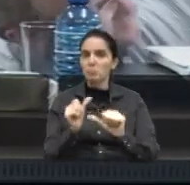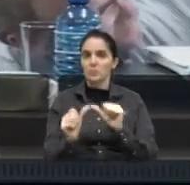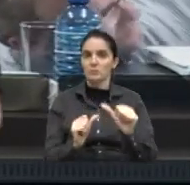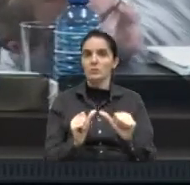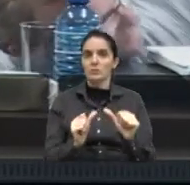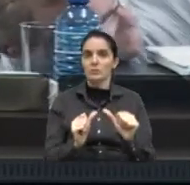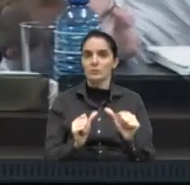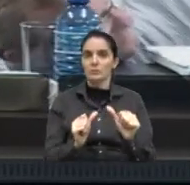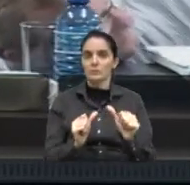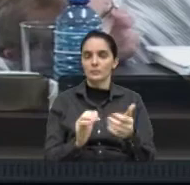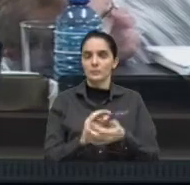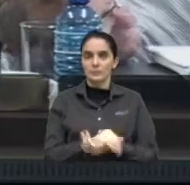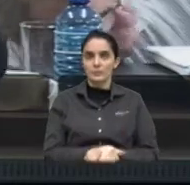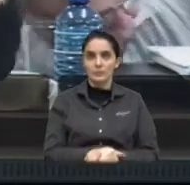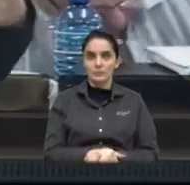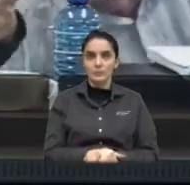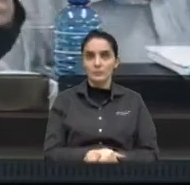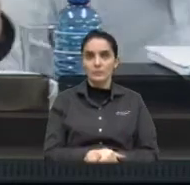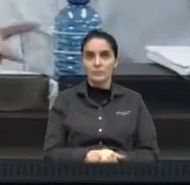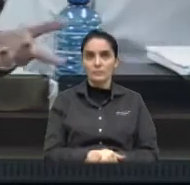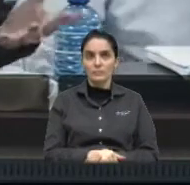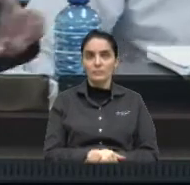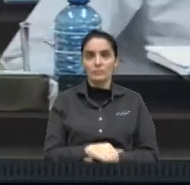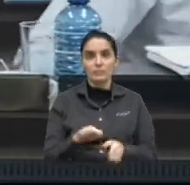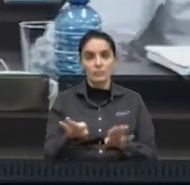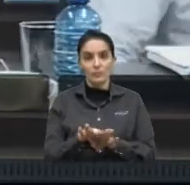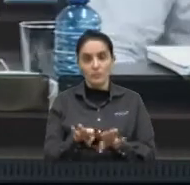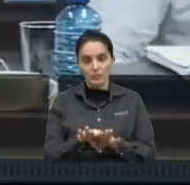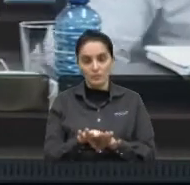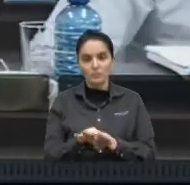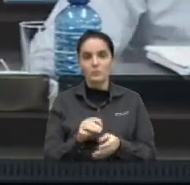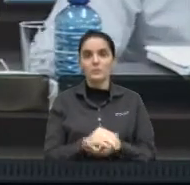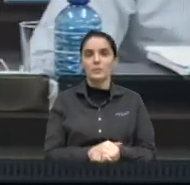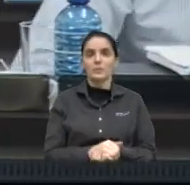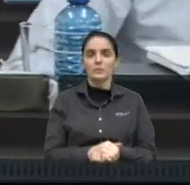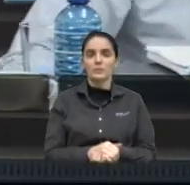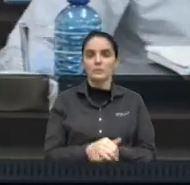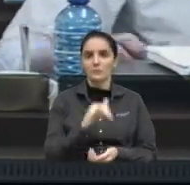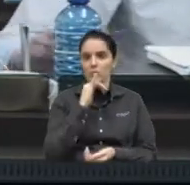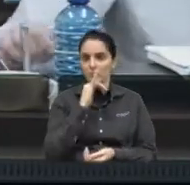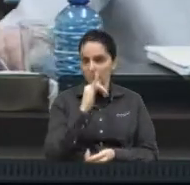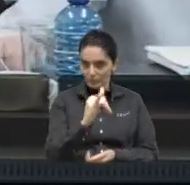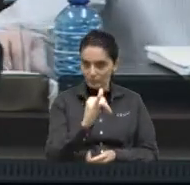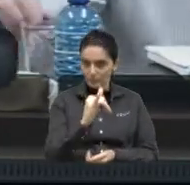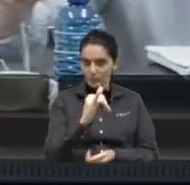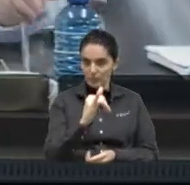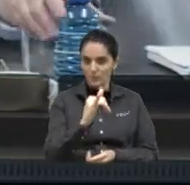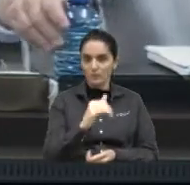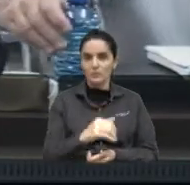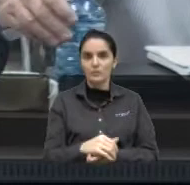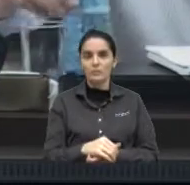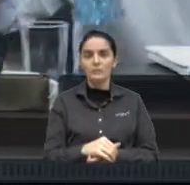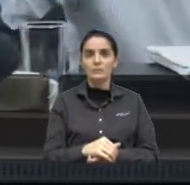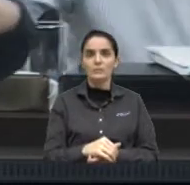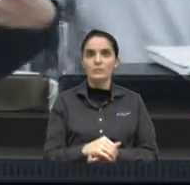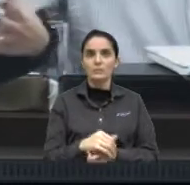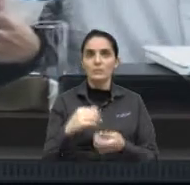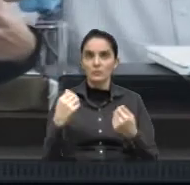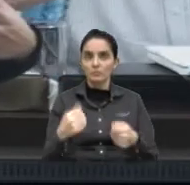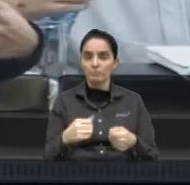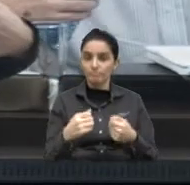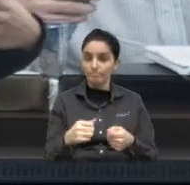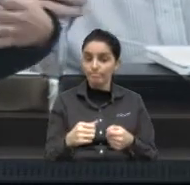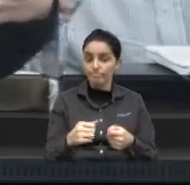casa gostaria de colocar também alguns pontos que eles são frutos de uma interrogação